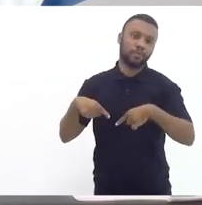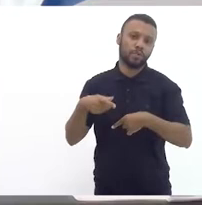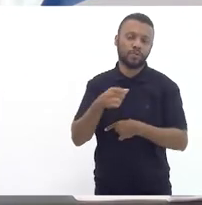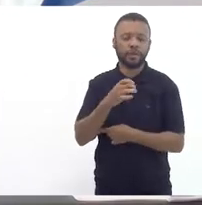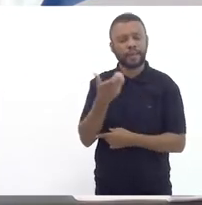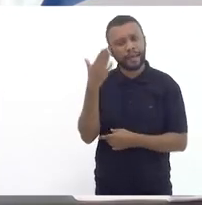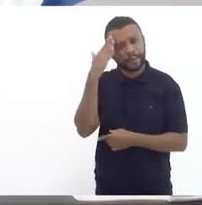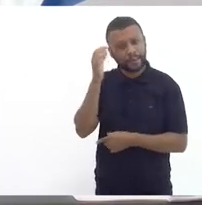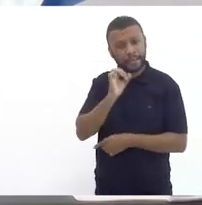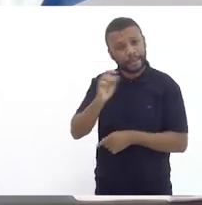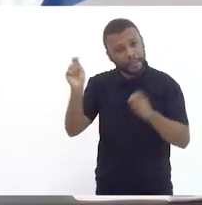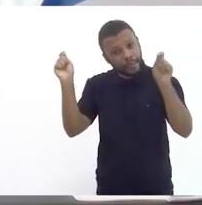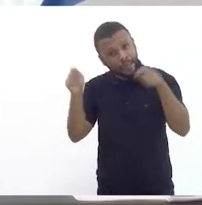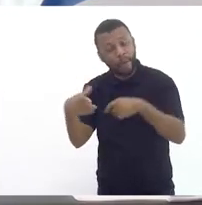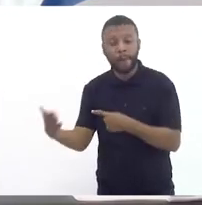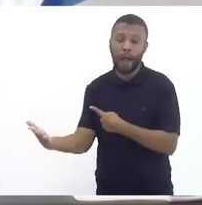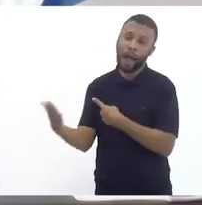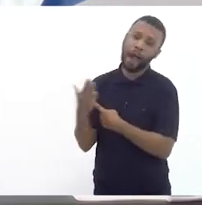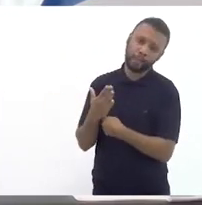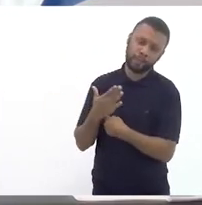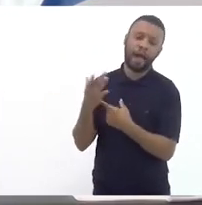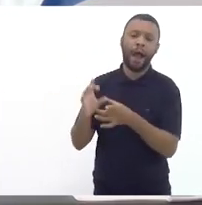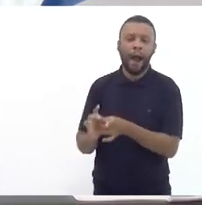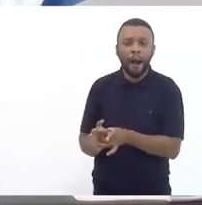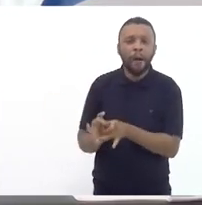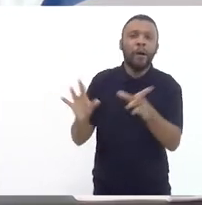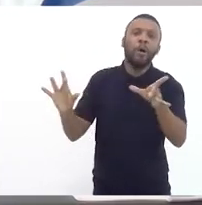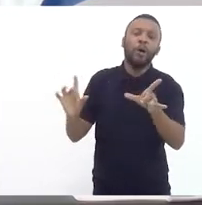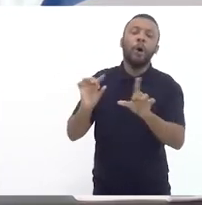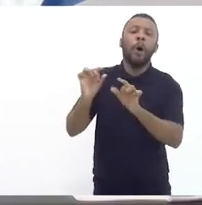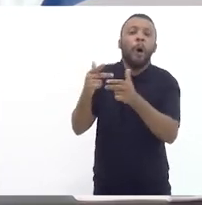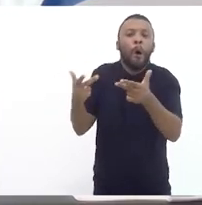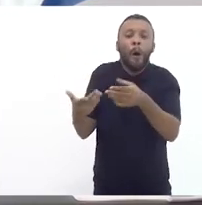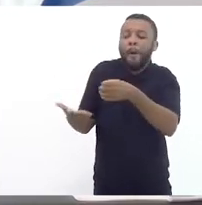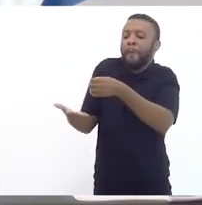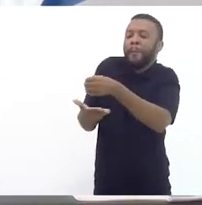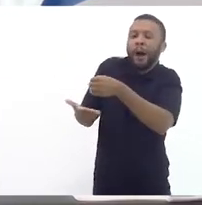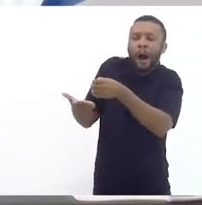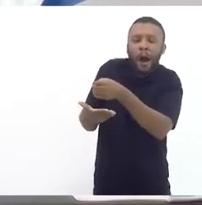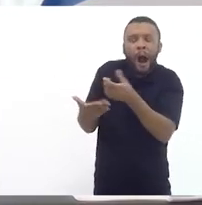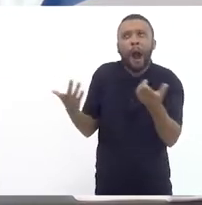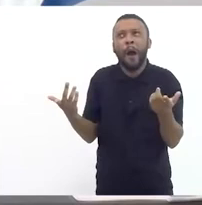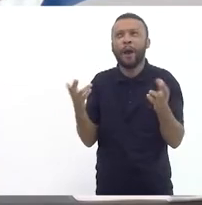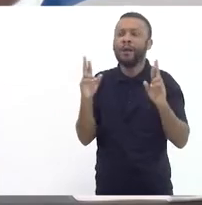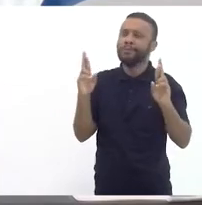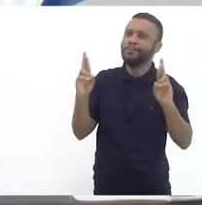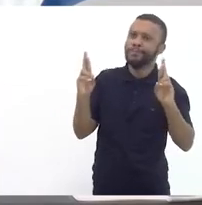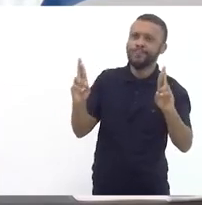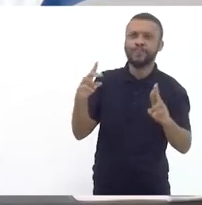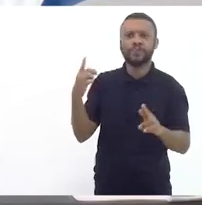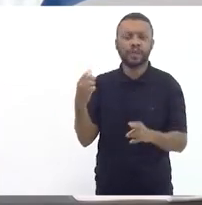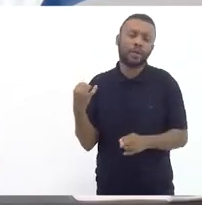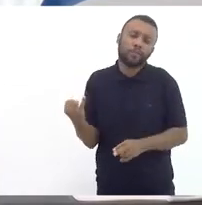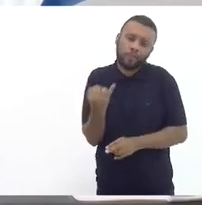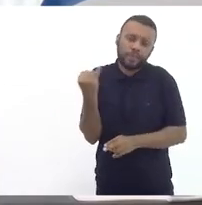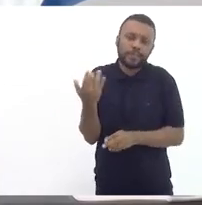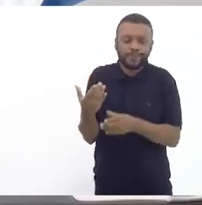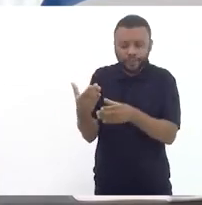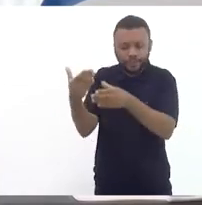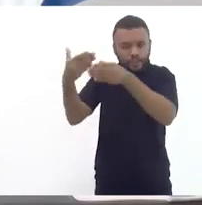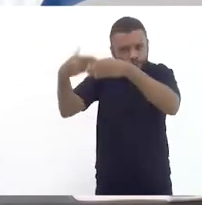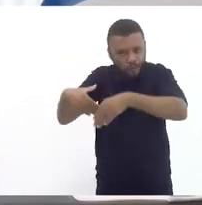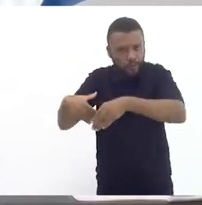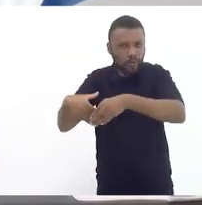né, ajudar a destravar o necessário e desejado e, enfim, imprescindível concurso público